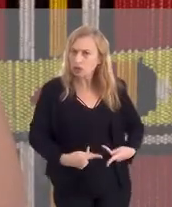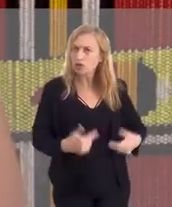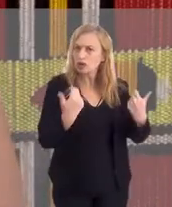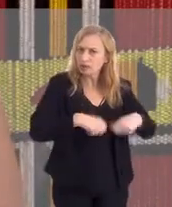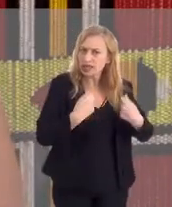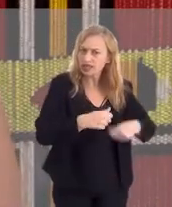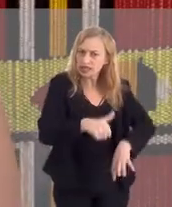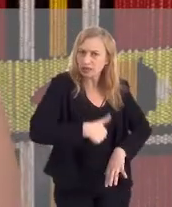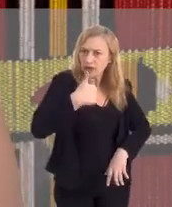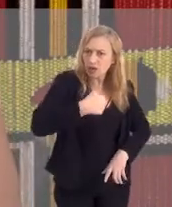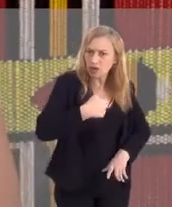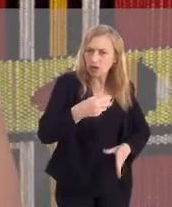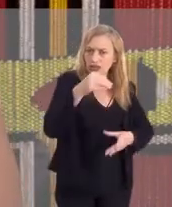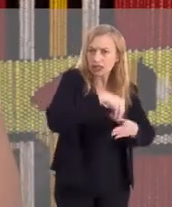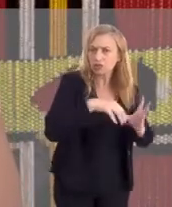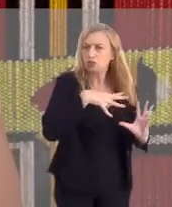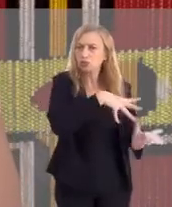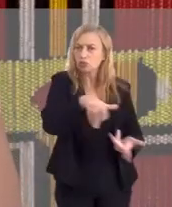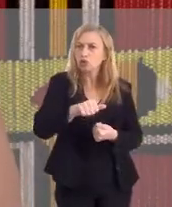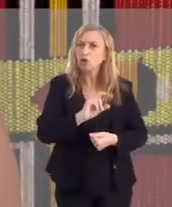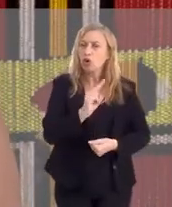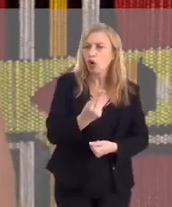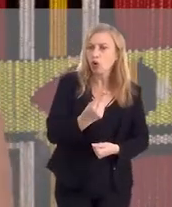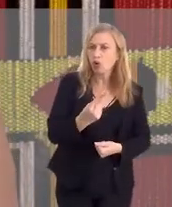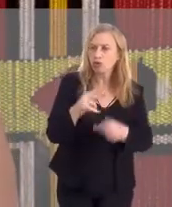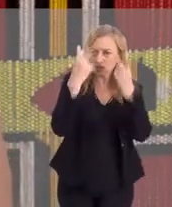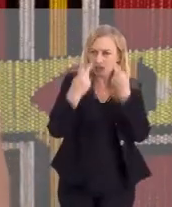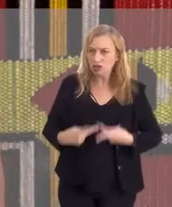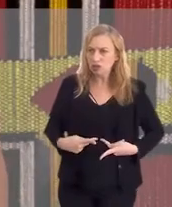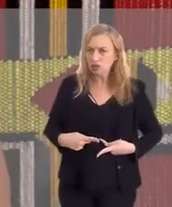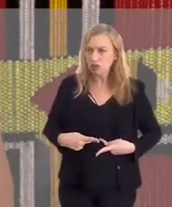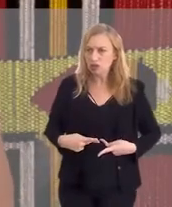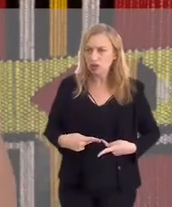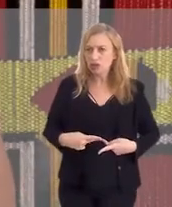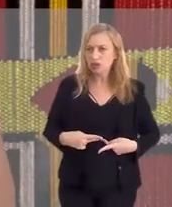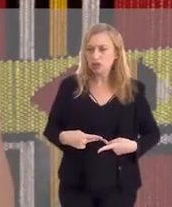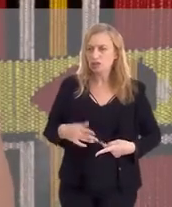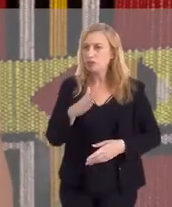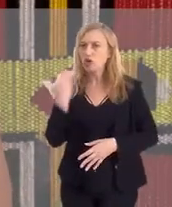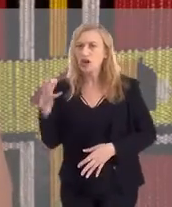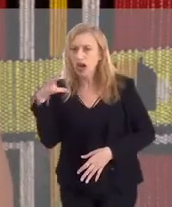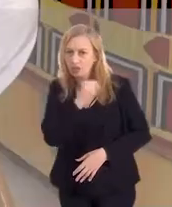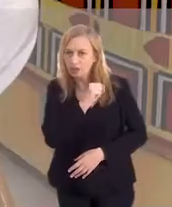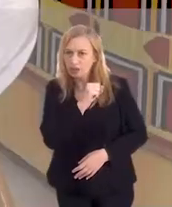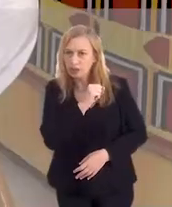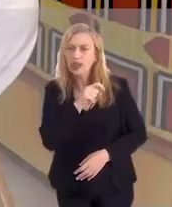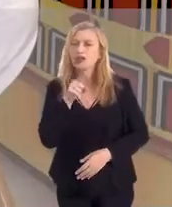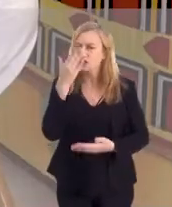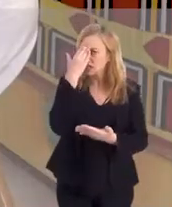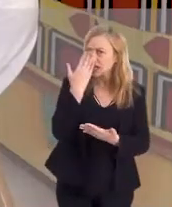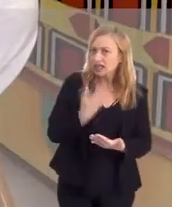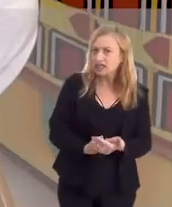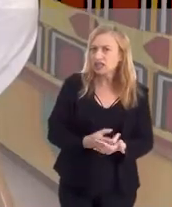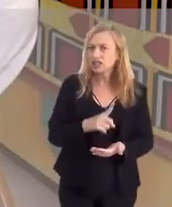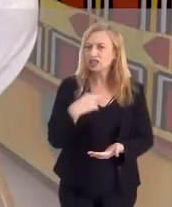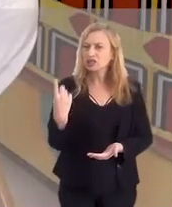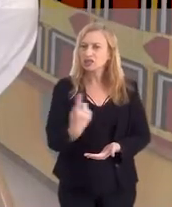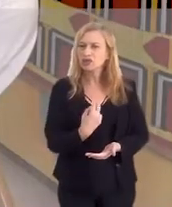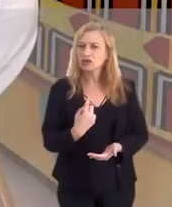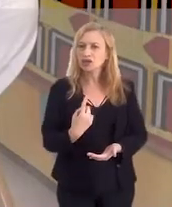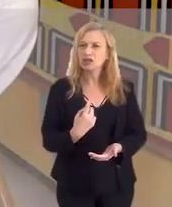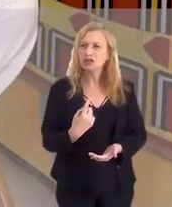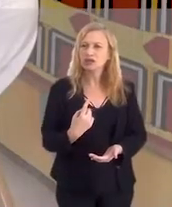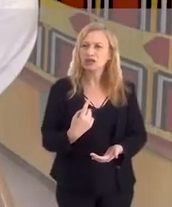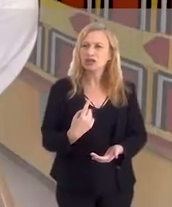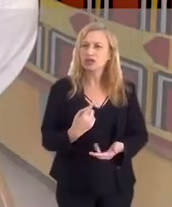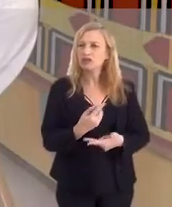que precisa estar melhor nesta Terra, ou é um ser humano que vai partir brevemente. Então vocês acreditam que a gente vai